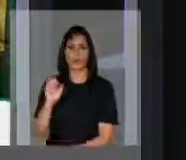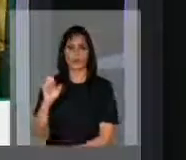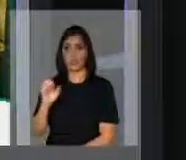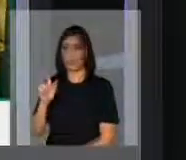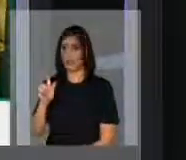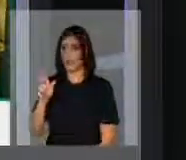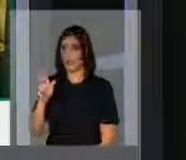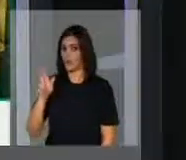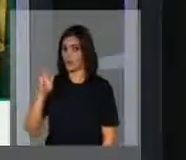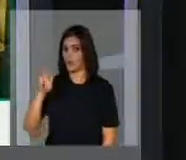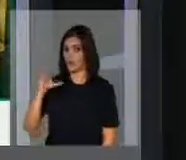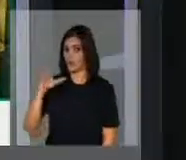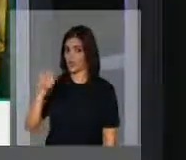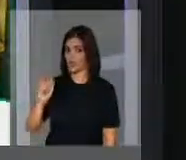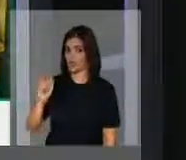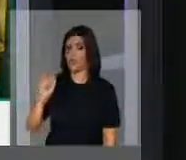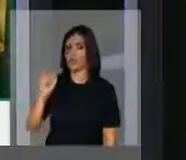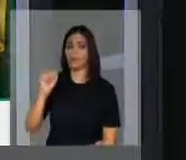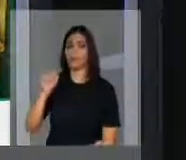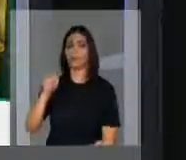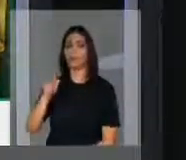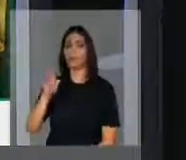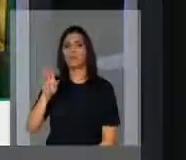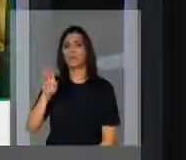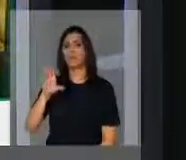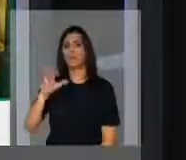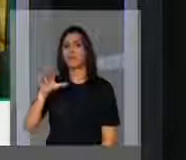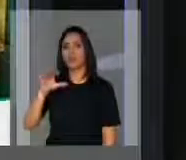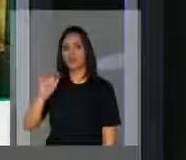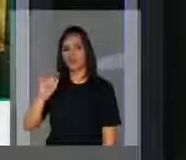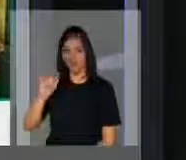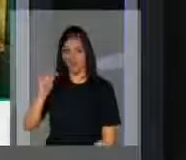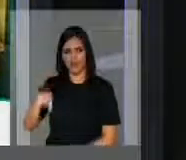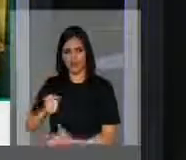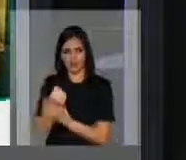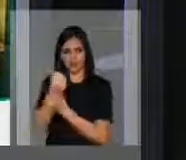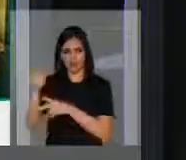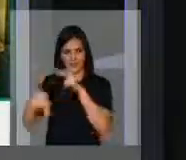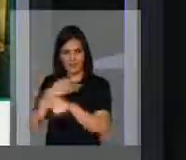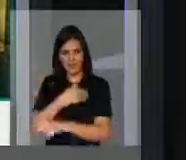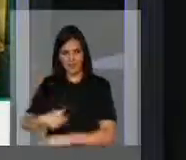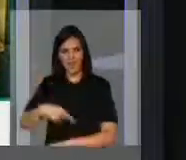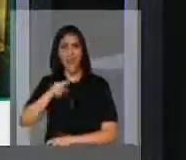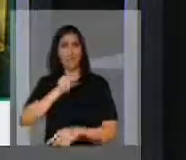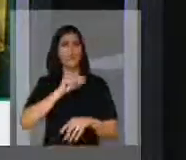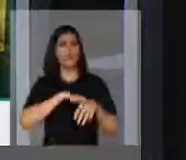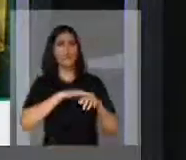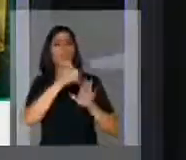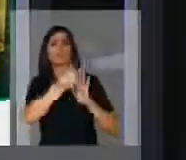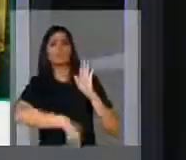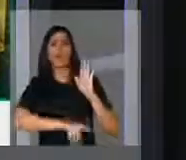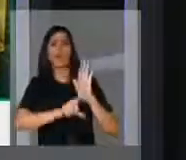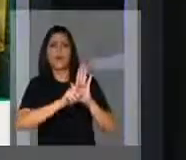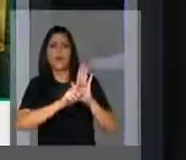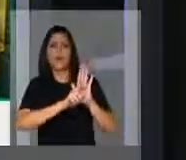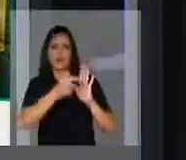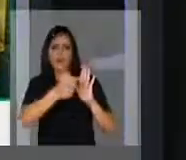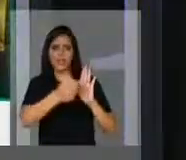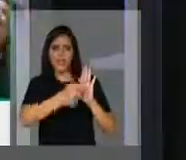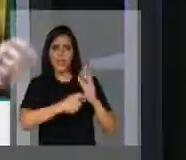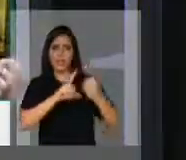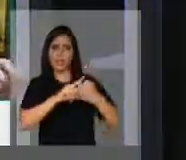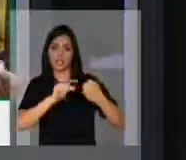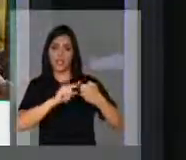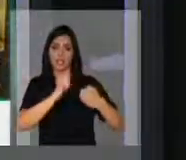que trata o SUSP? Na verdade, nós estamos falando da regulamentação do parágrafo 7º do